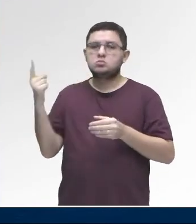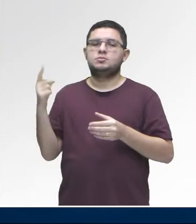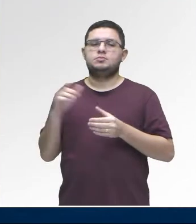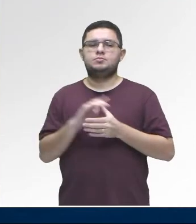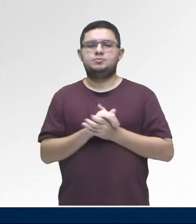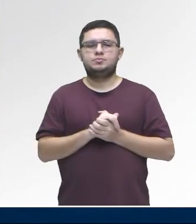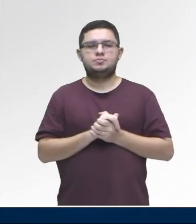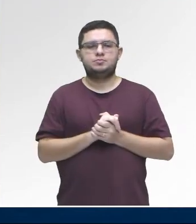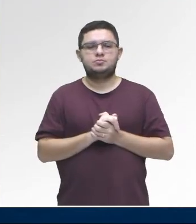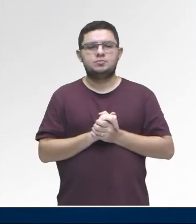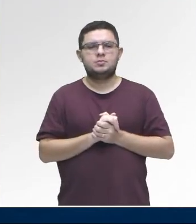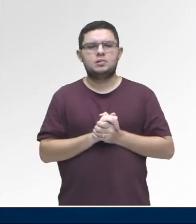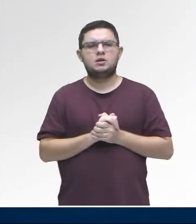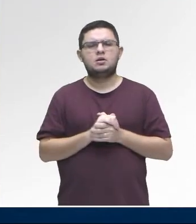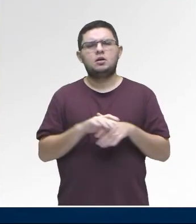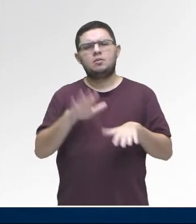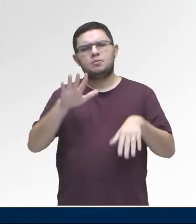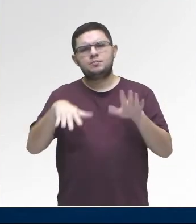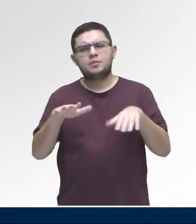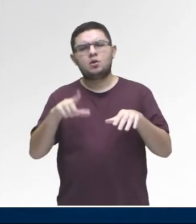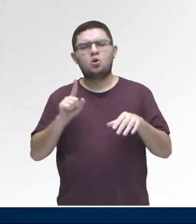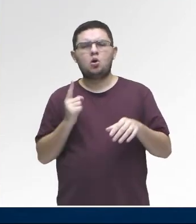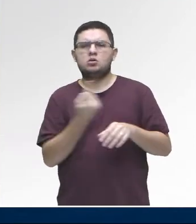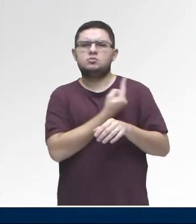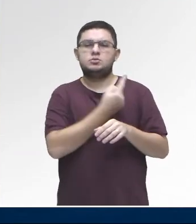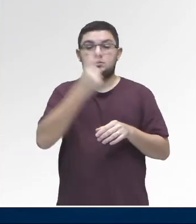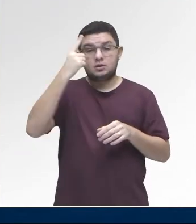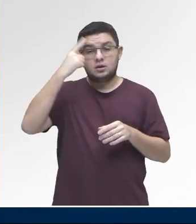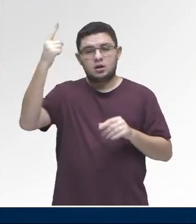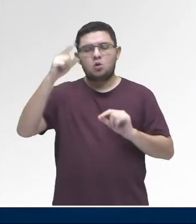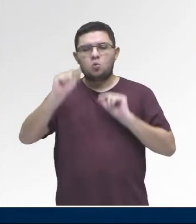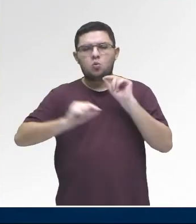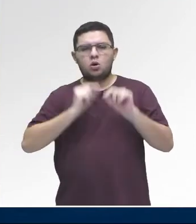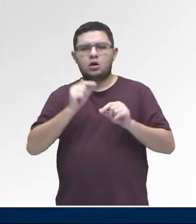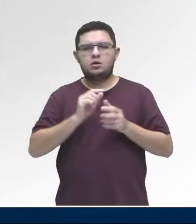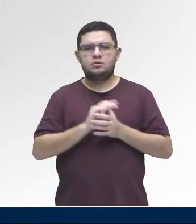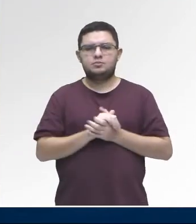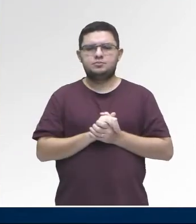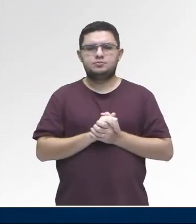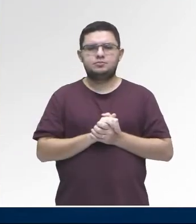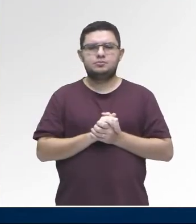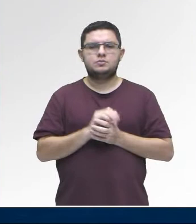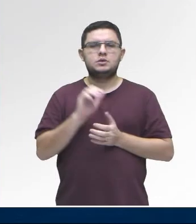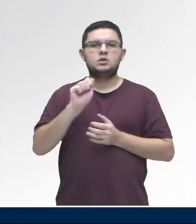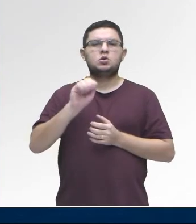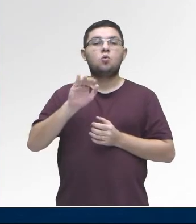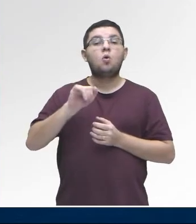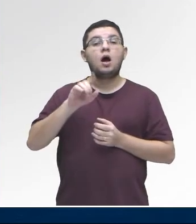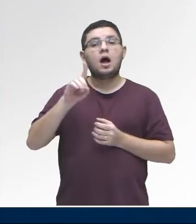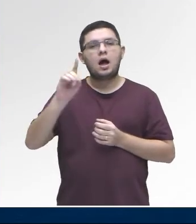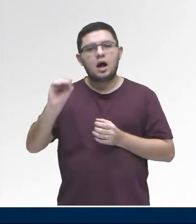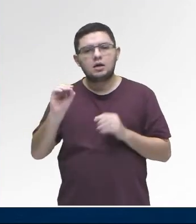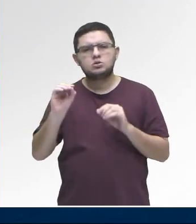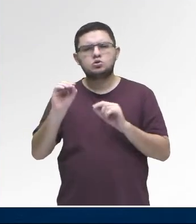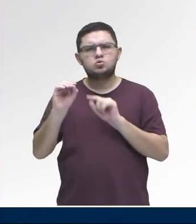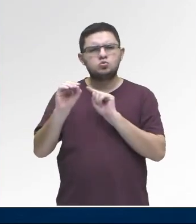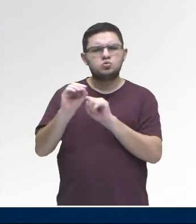também pode ter uma ideia se o ácido ou a base ele é forte ou se é fraco a partir